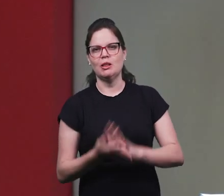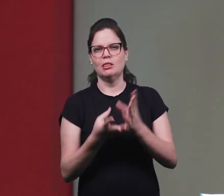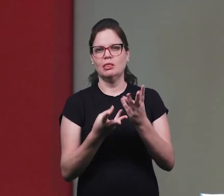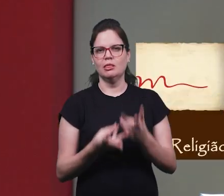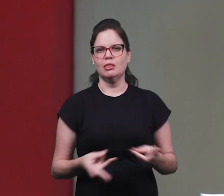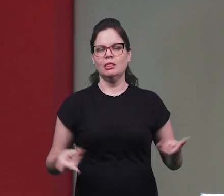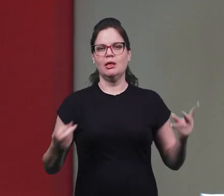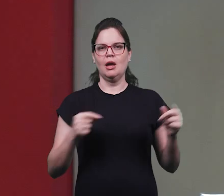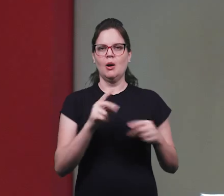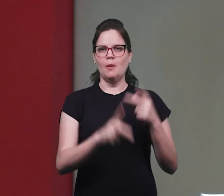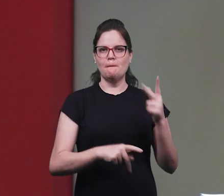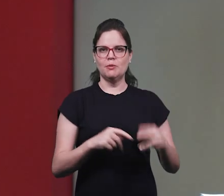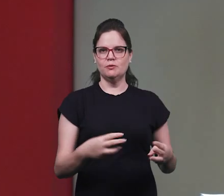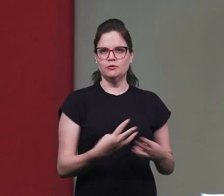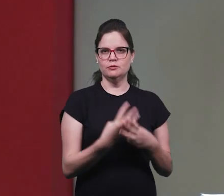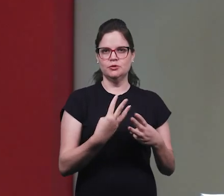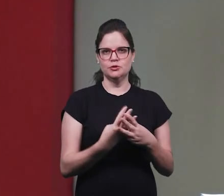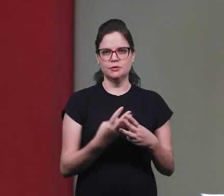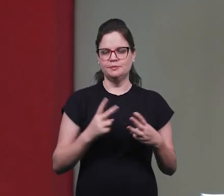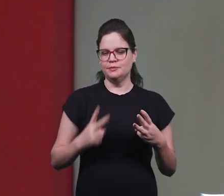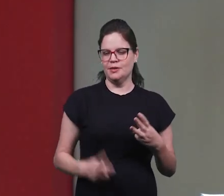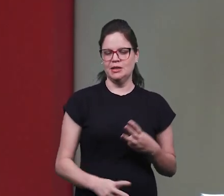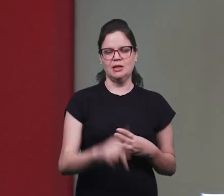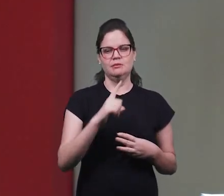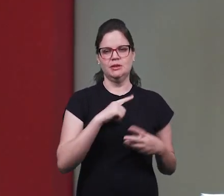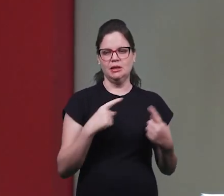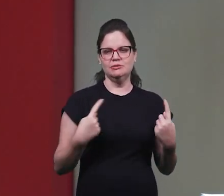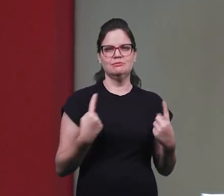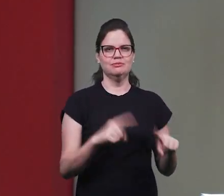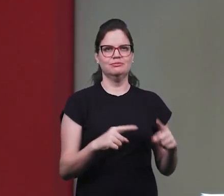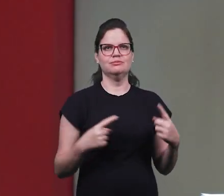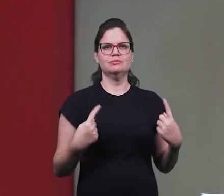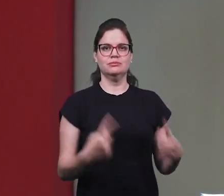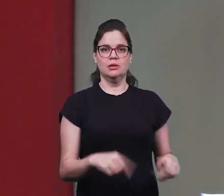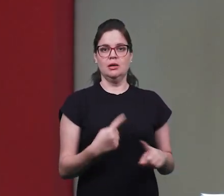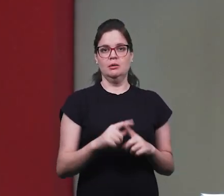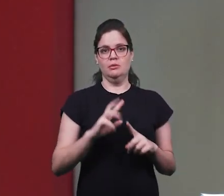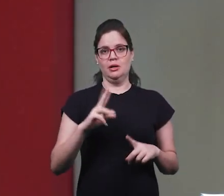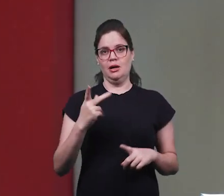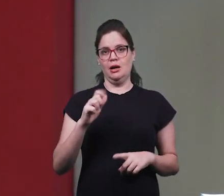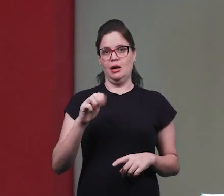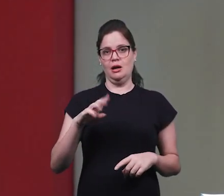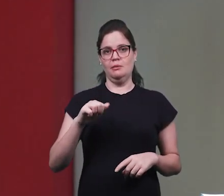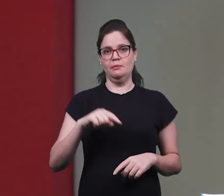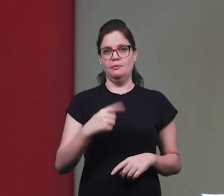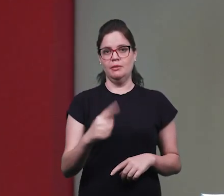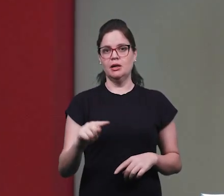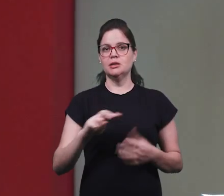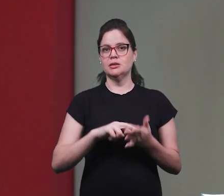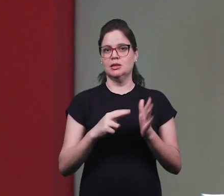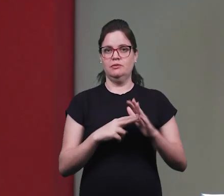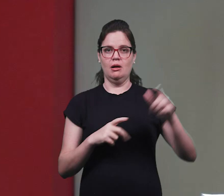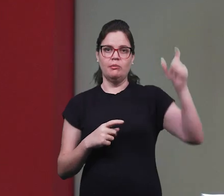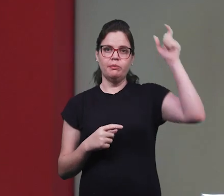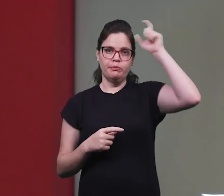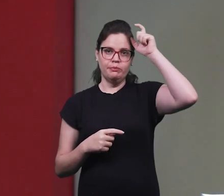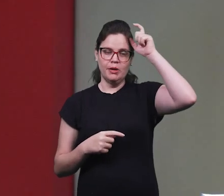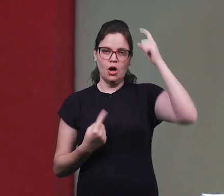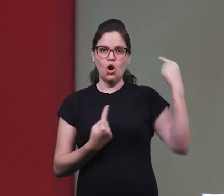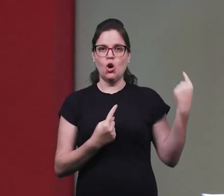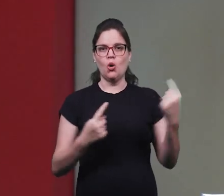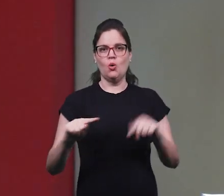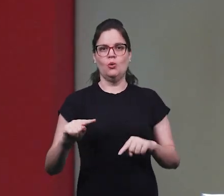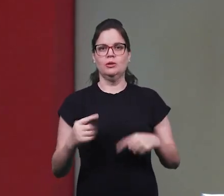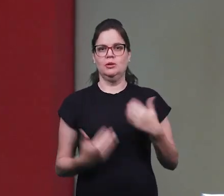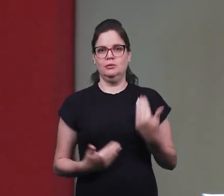sempre vai ter essa articulação do Amã, que é o tipo de adversário, contra os fiéis, né? Agora, o importante é o seguinte, você